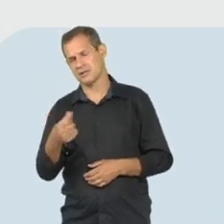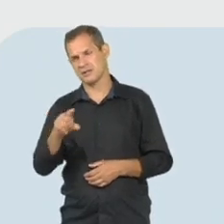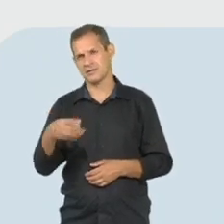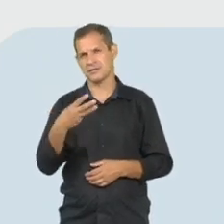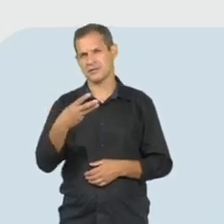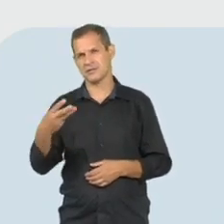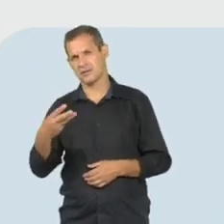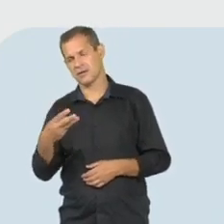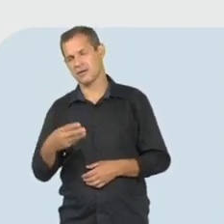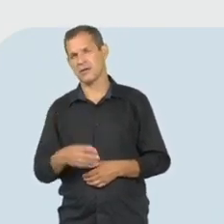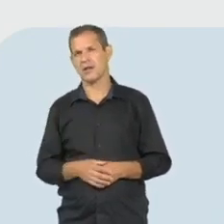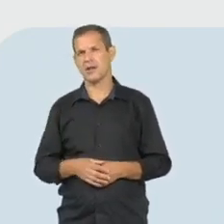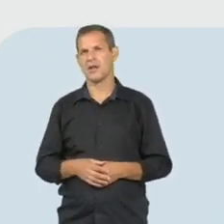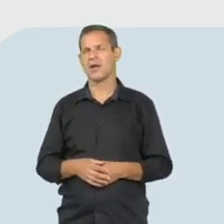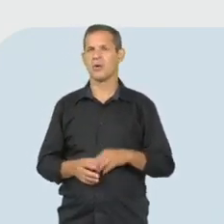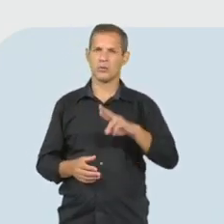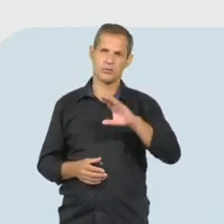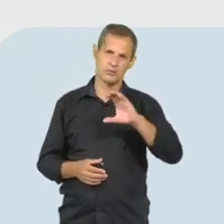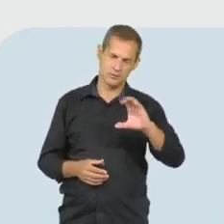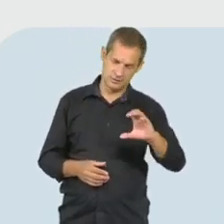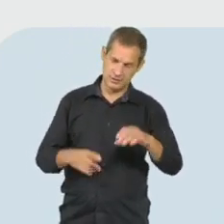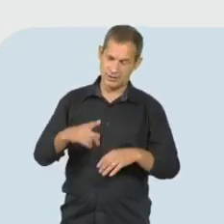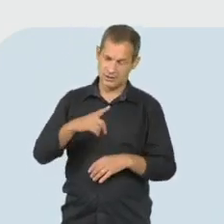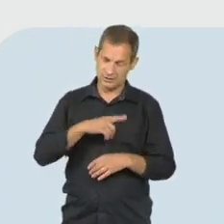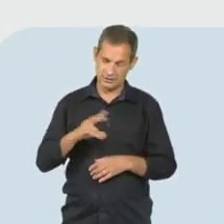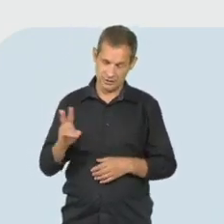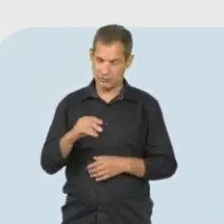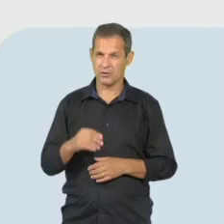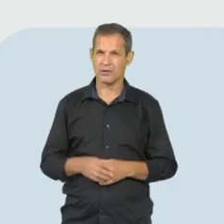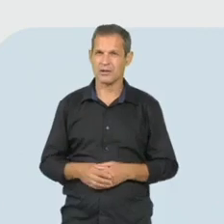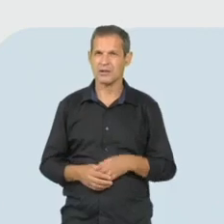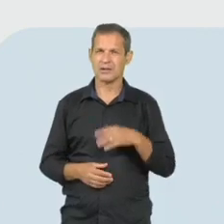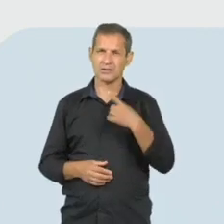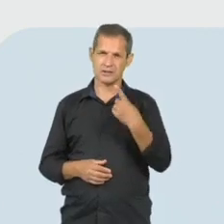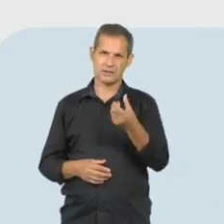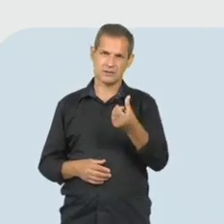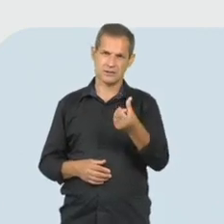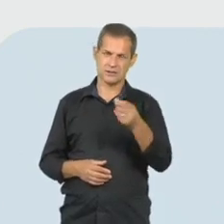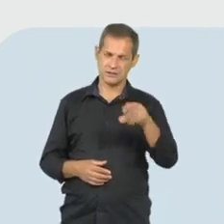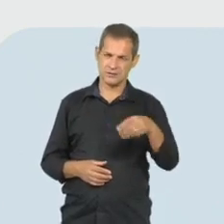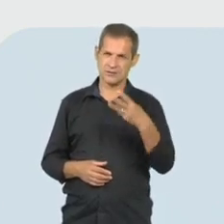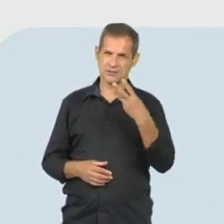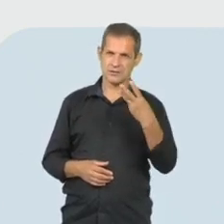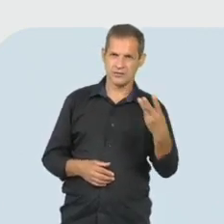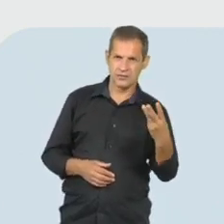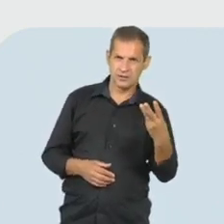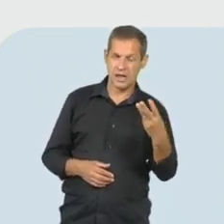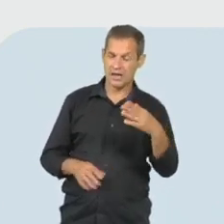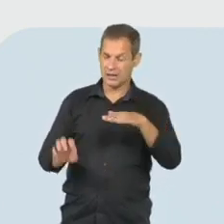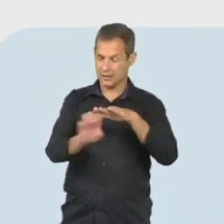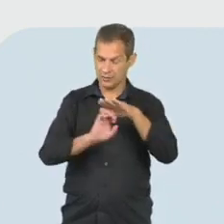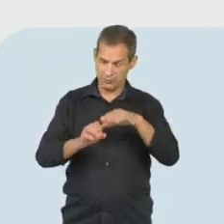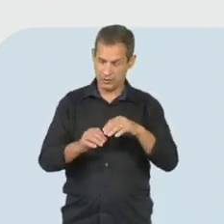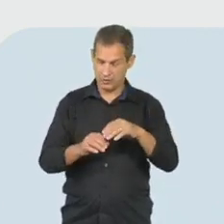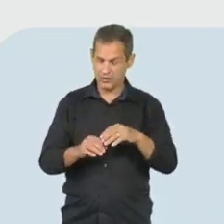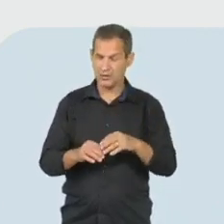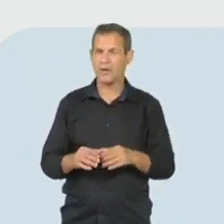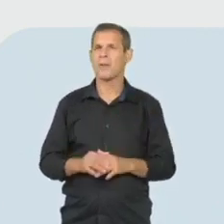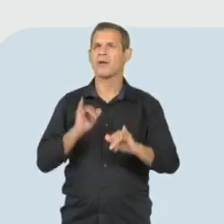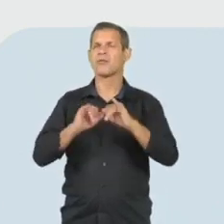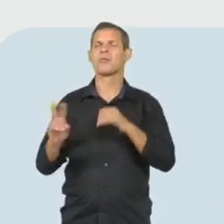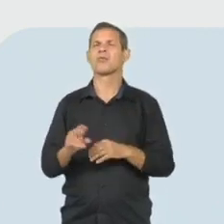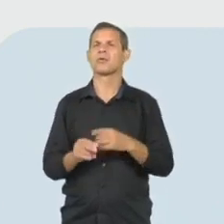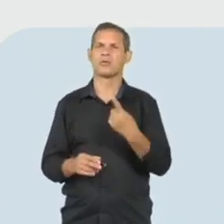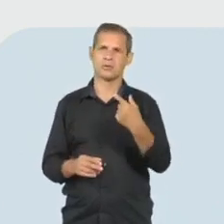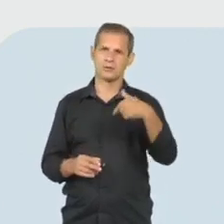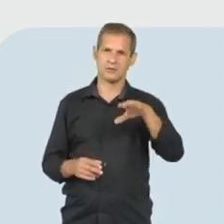166,33. Então, vamos lá, gerei a região crítica, tem que ser um valor que está aqui, 166,33, e a empresa passou um valor de 170.